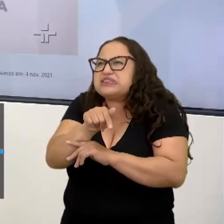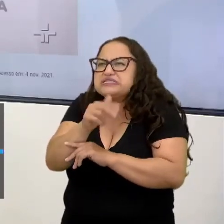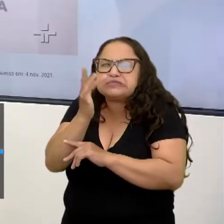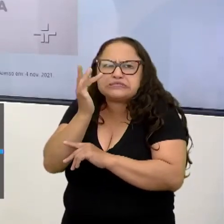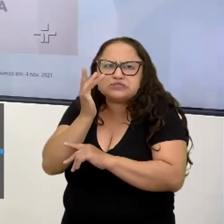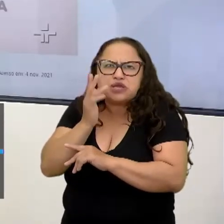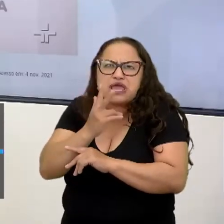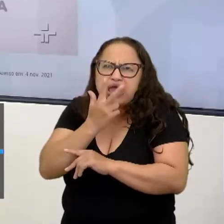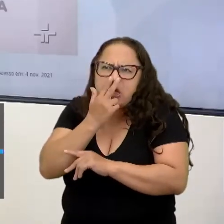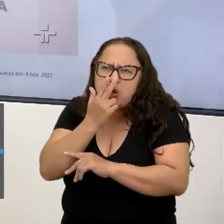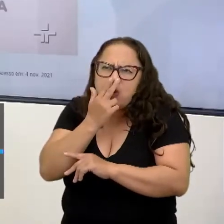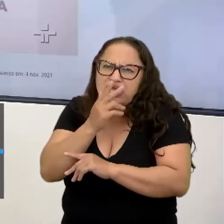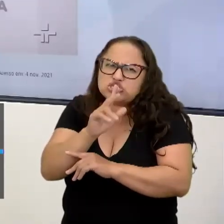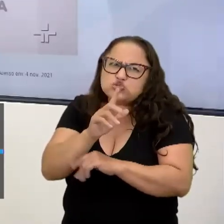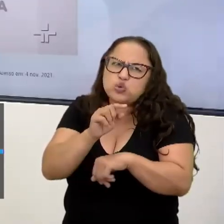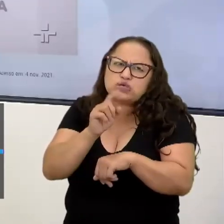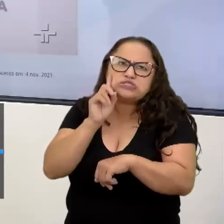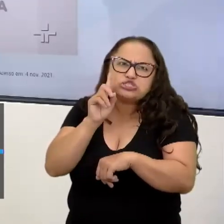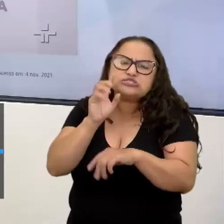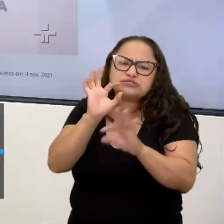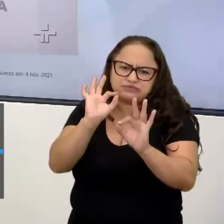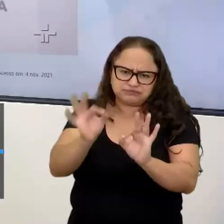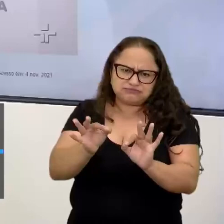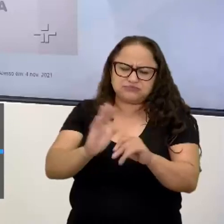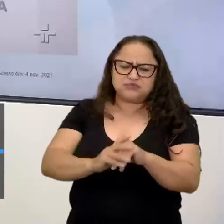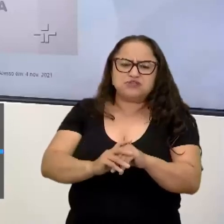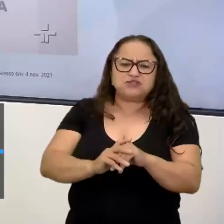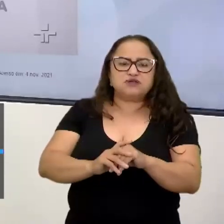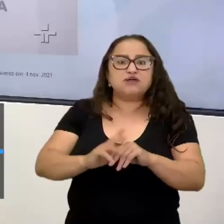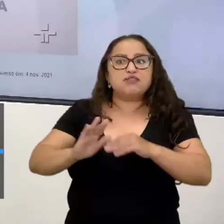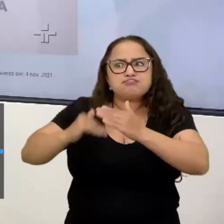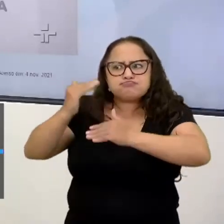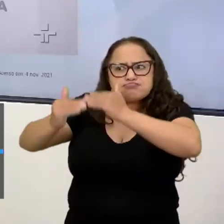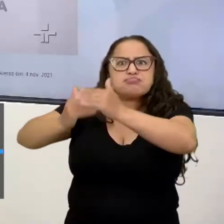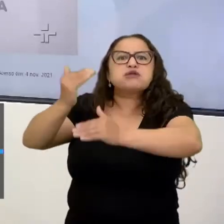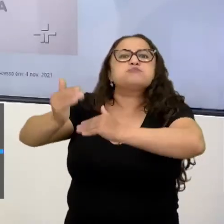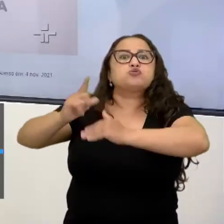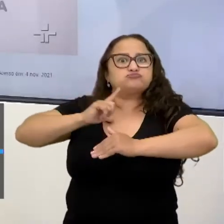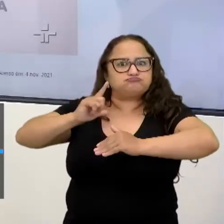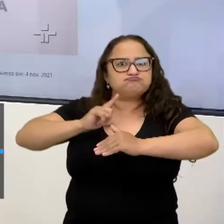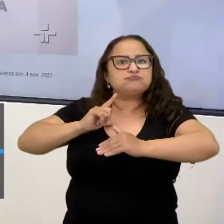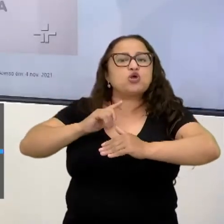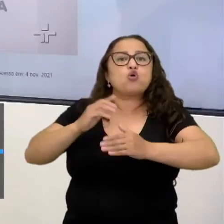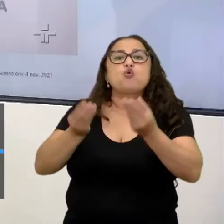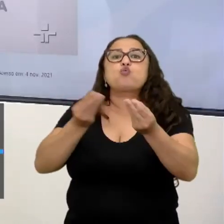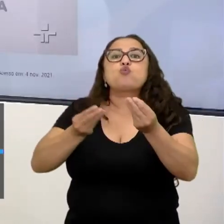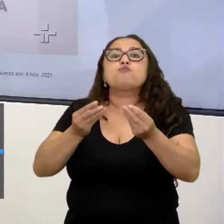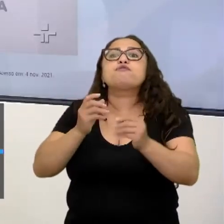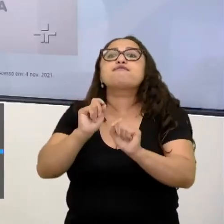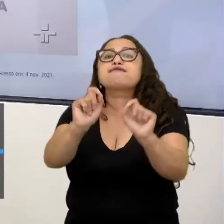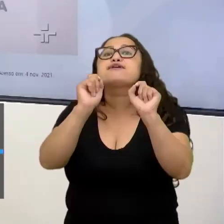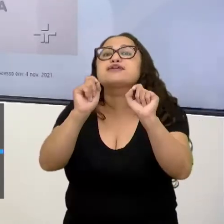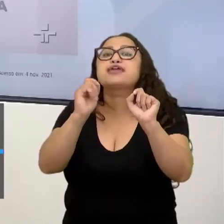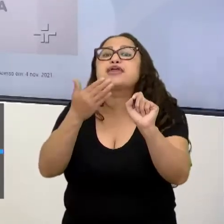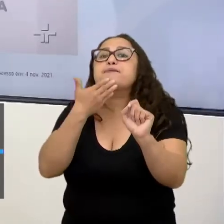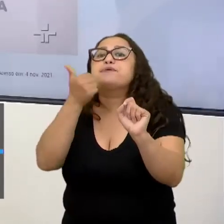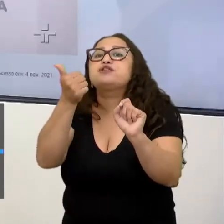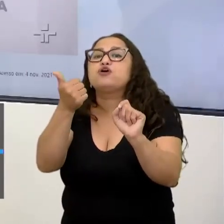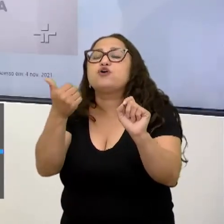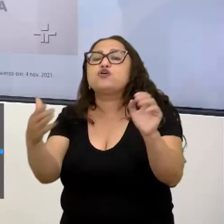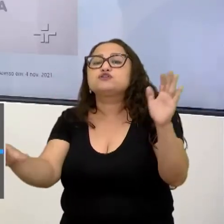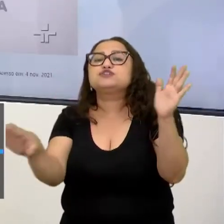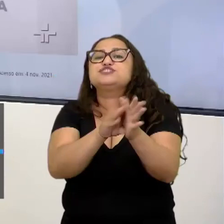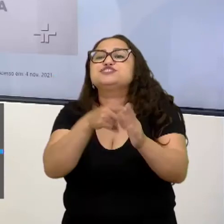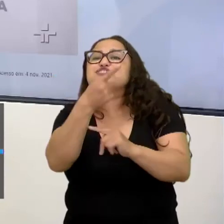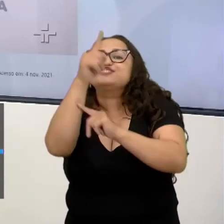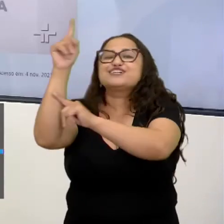erro a data, né? Você vê como é que é. Aí em diante começou a corrida espacial para ver quem... Aí mandaram até uma